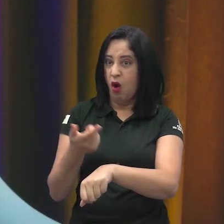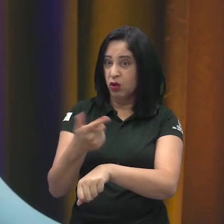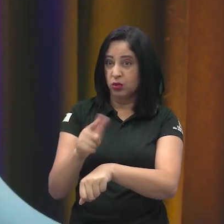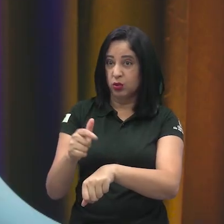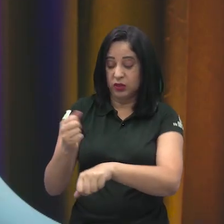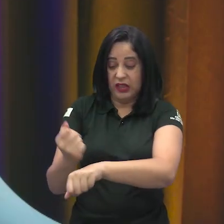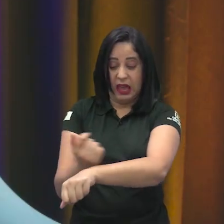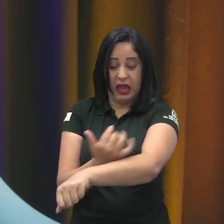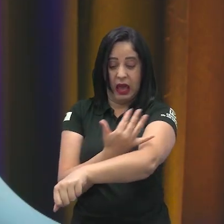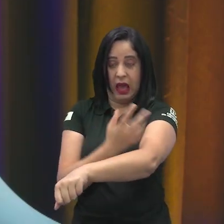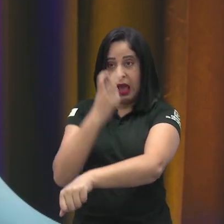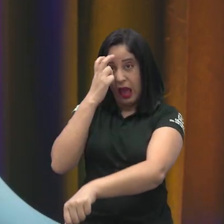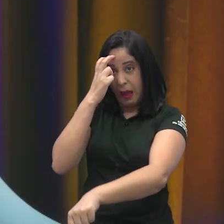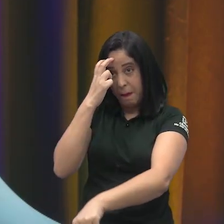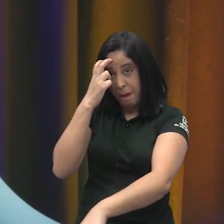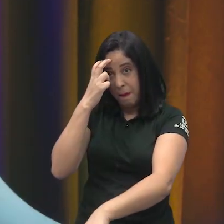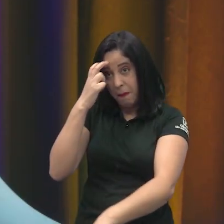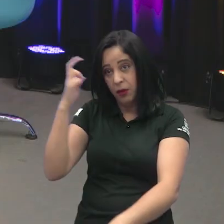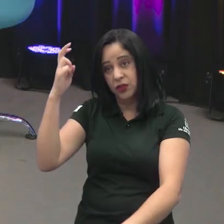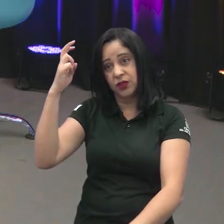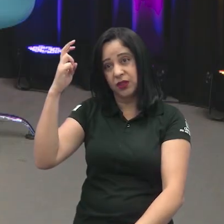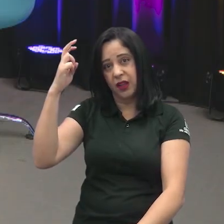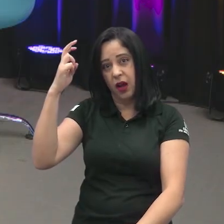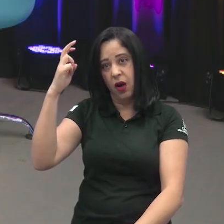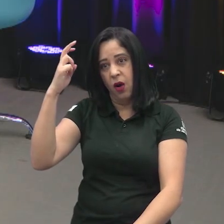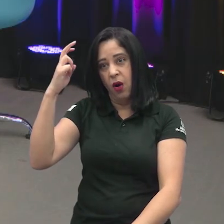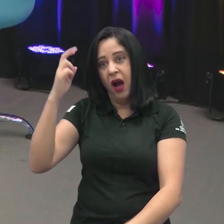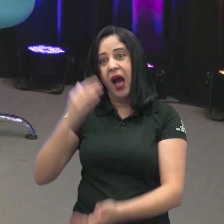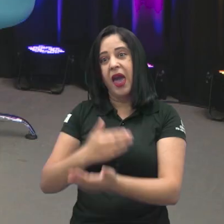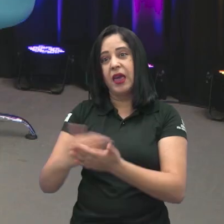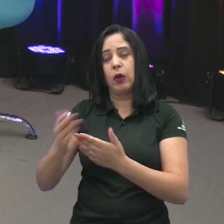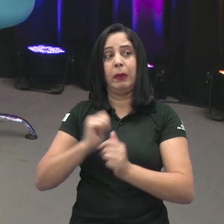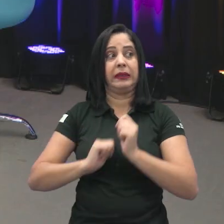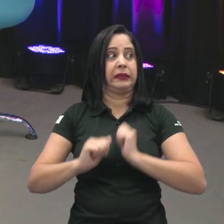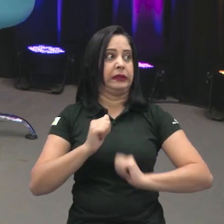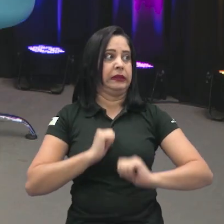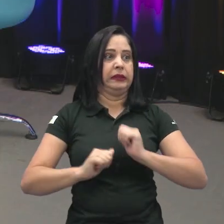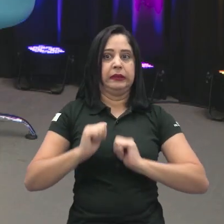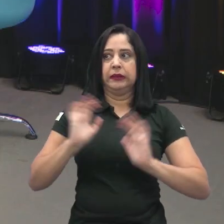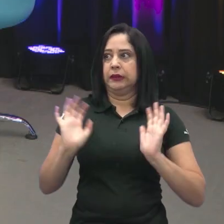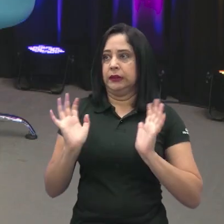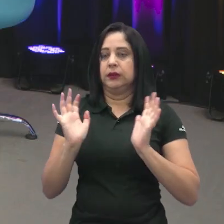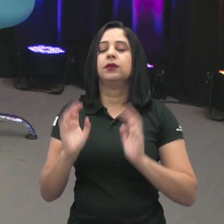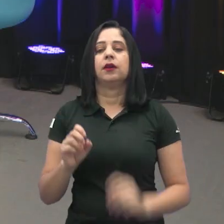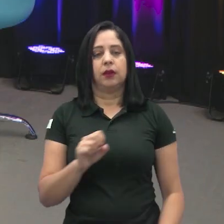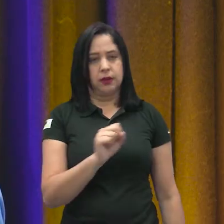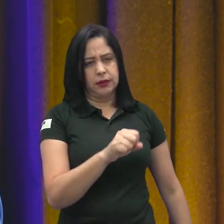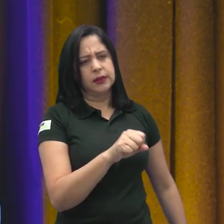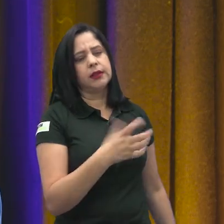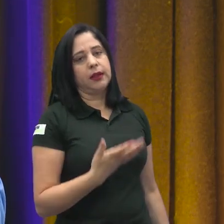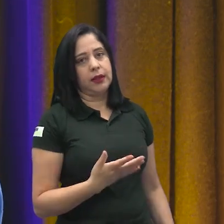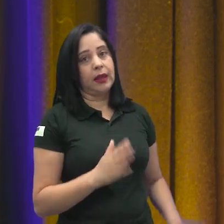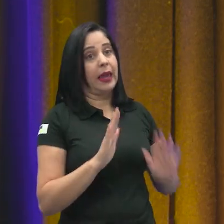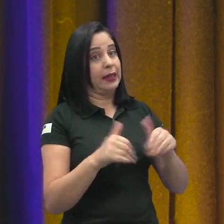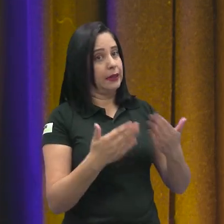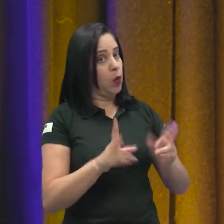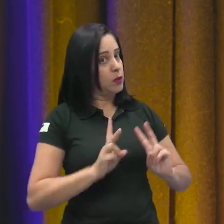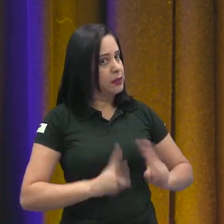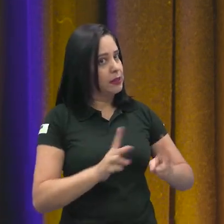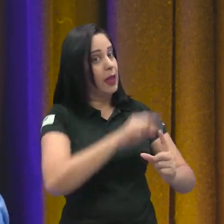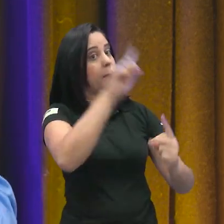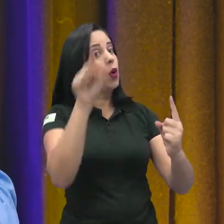inteligência emocional, a gente se abala demais, né? Sem sombra de dúvida. Isso é fundamental num processo de liderança, é você